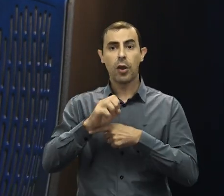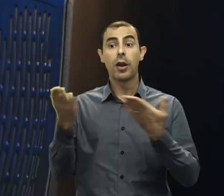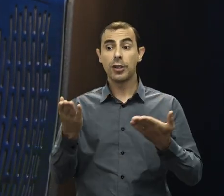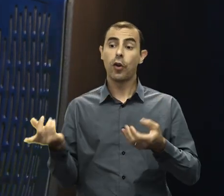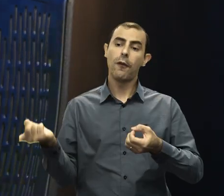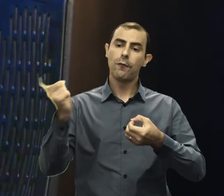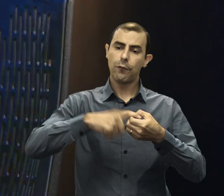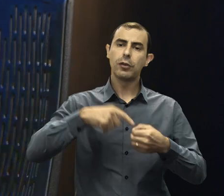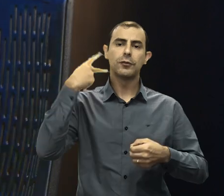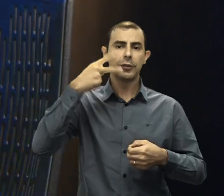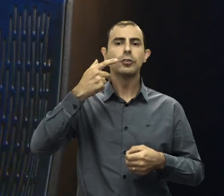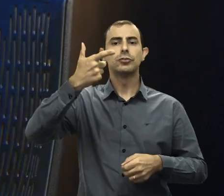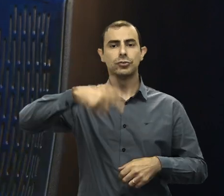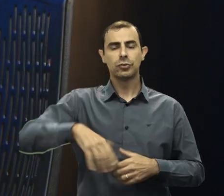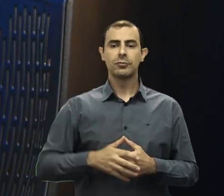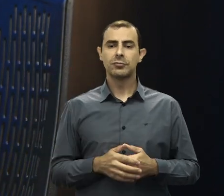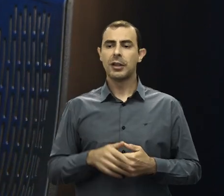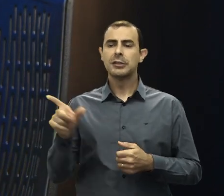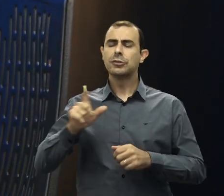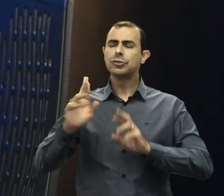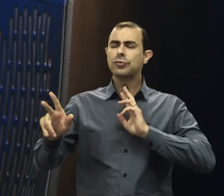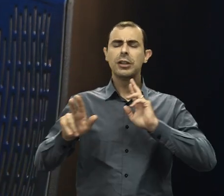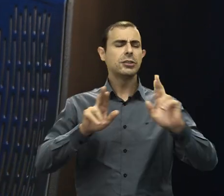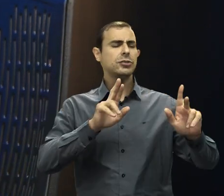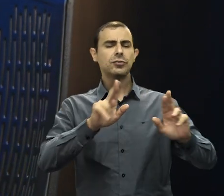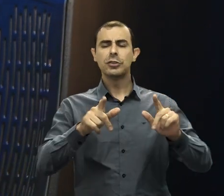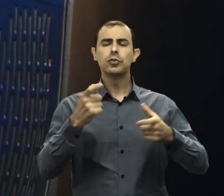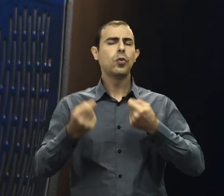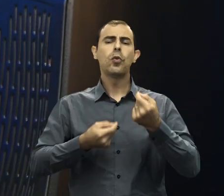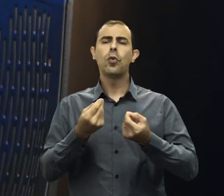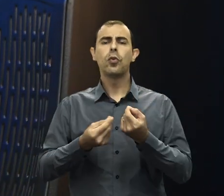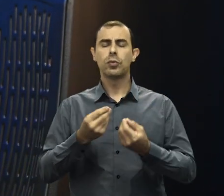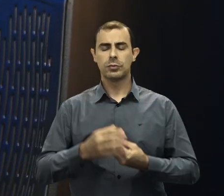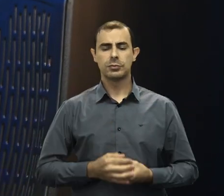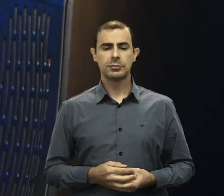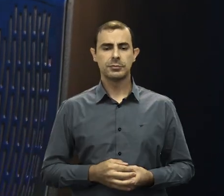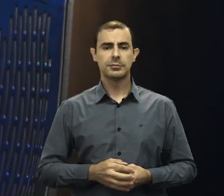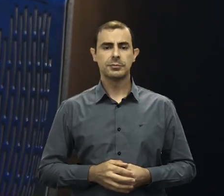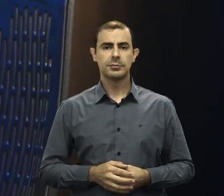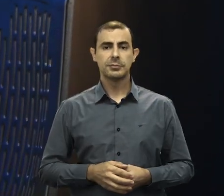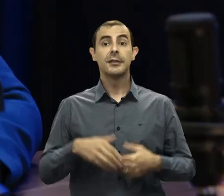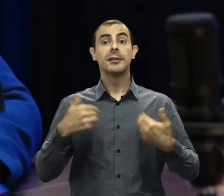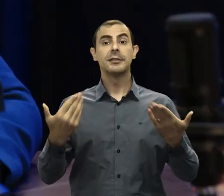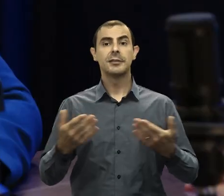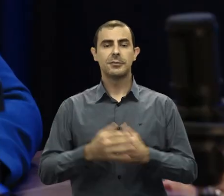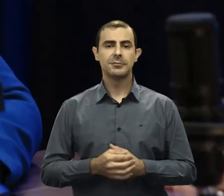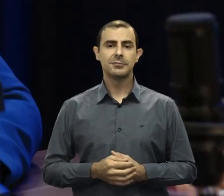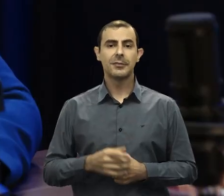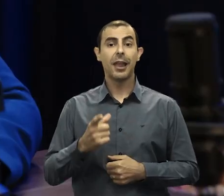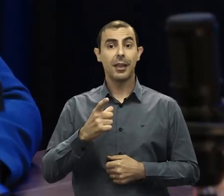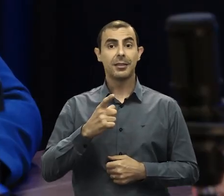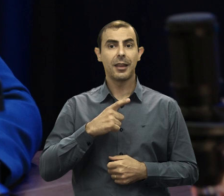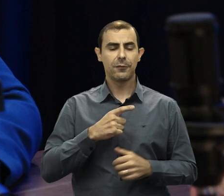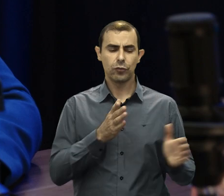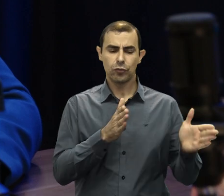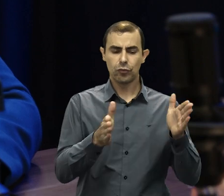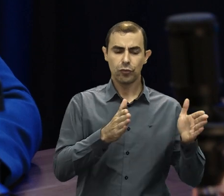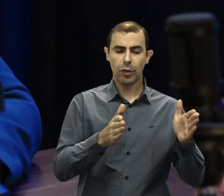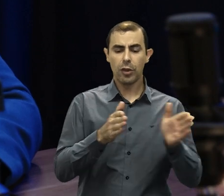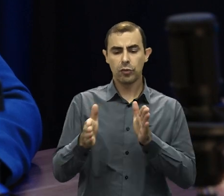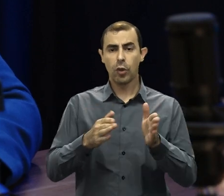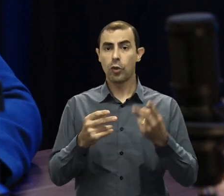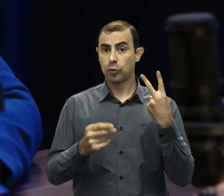vereador. Quais são as diferenças aí nessa atuação dentro dessas esferas? Então, eu tive 2 mandatos